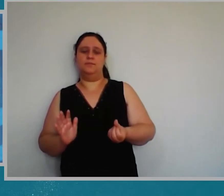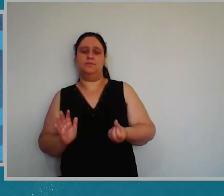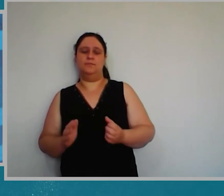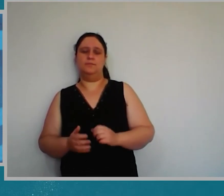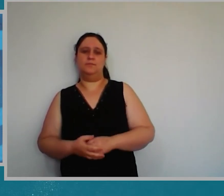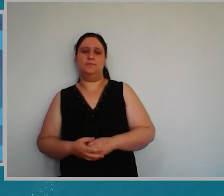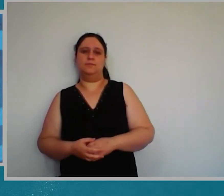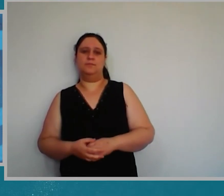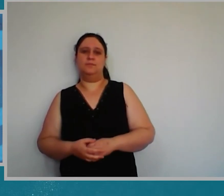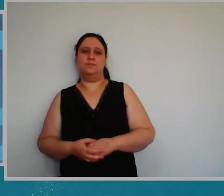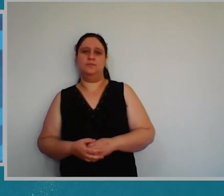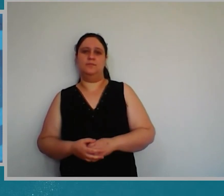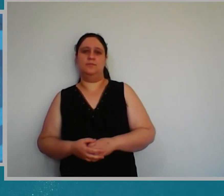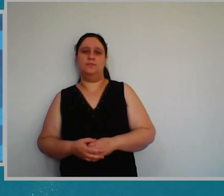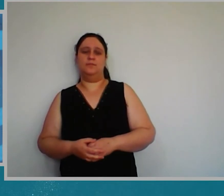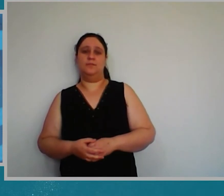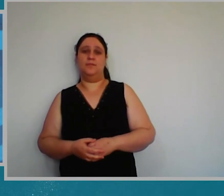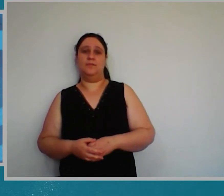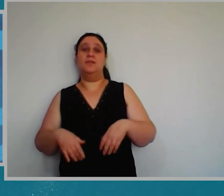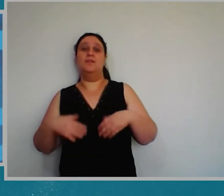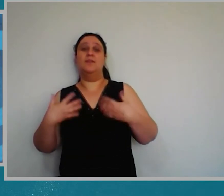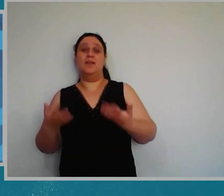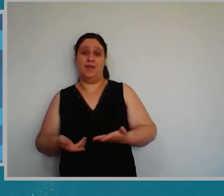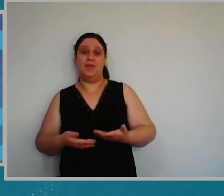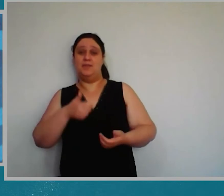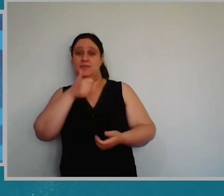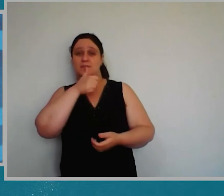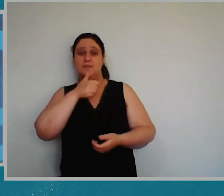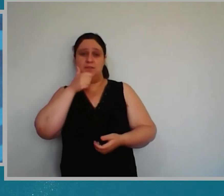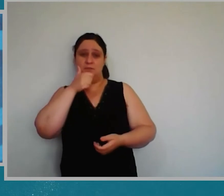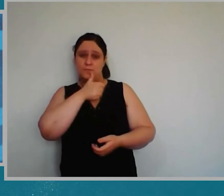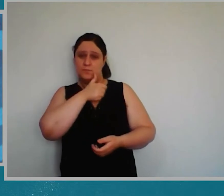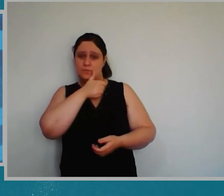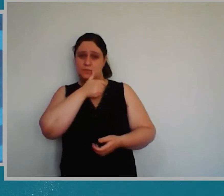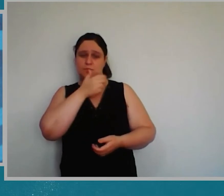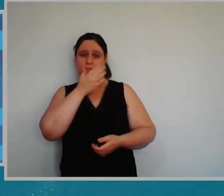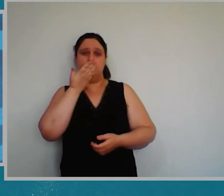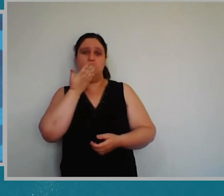Porventura não é esse o jejum que escolhi, esse é o jejum verdadeiro, irmãos.